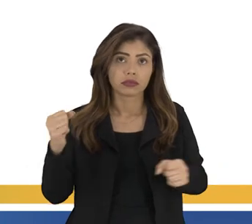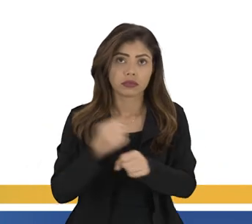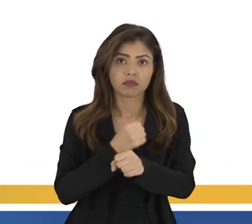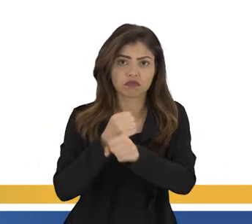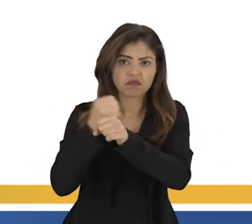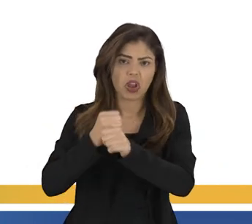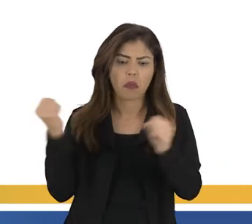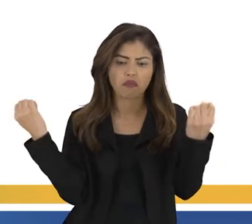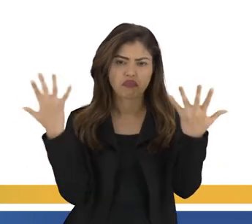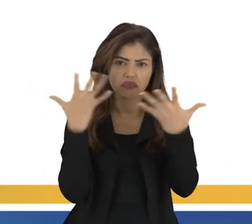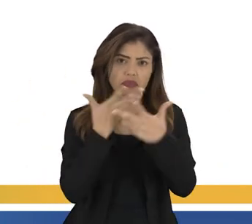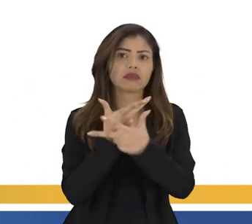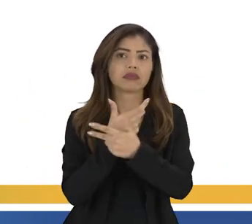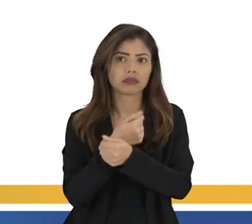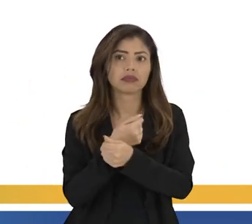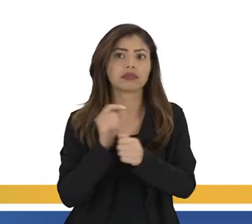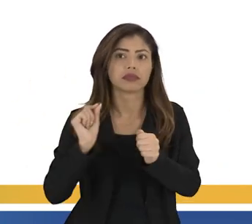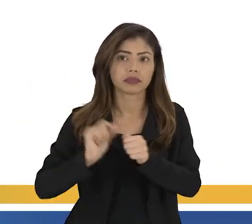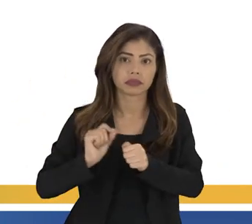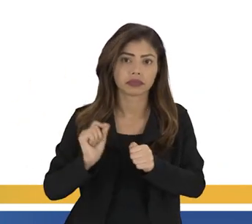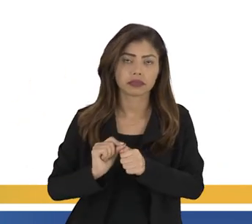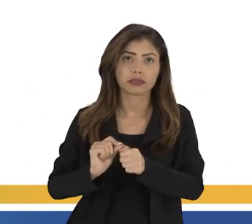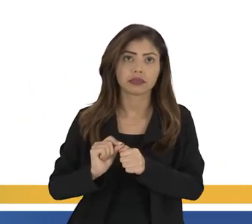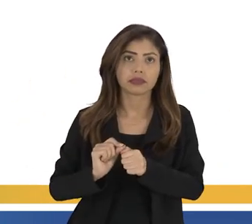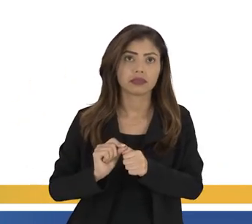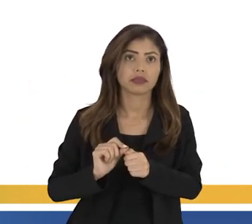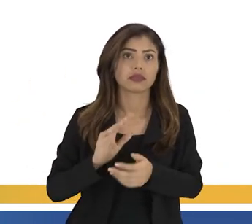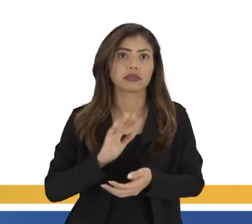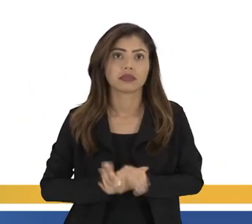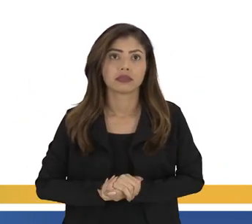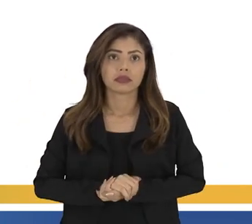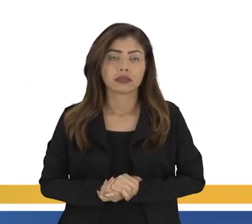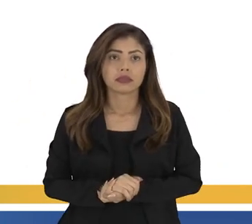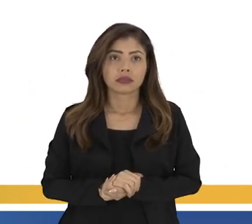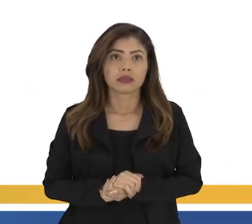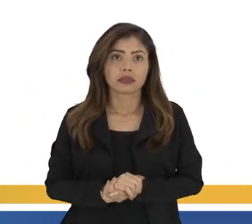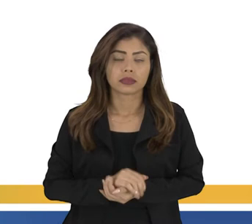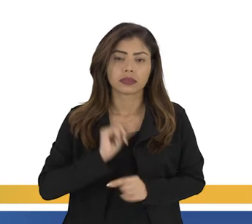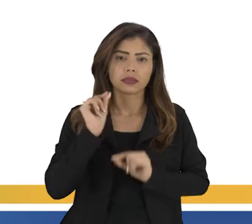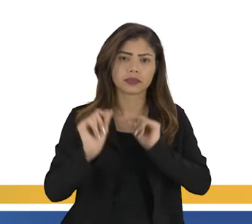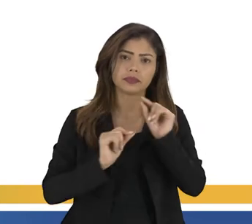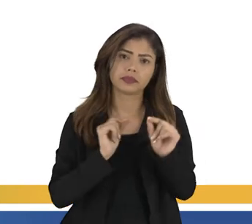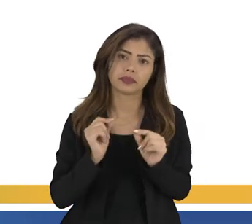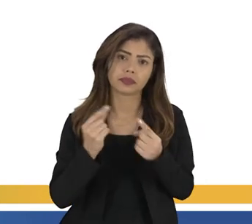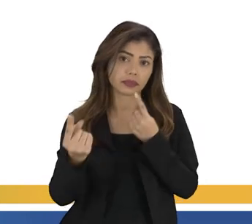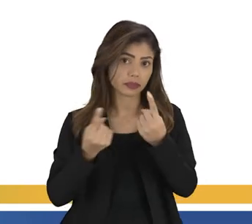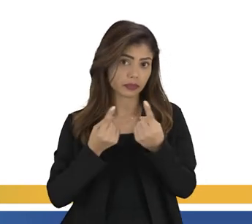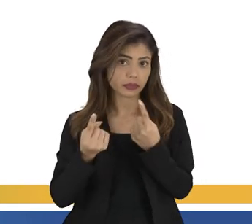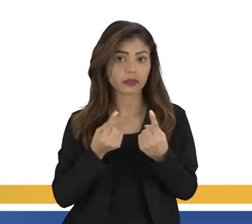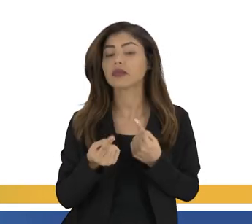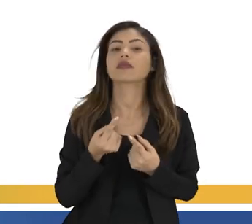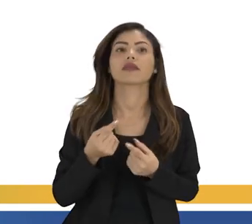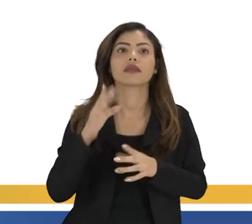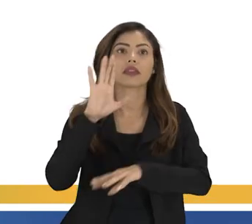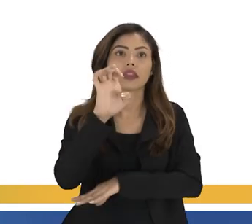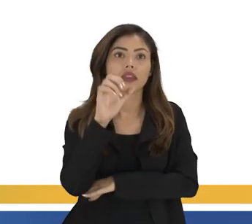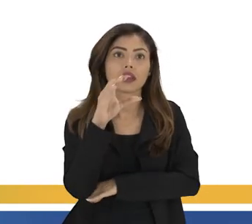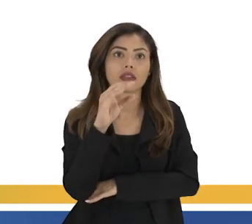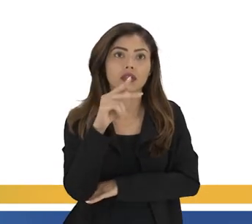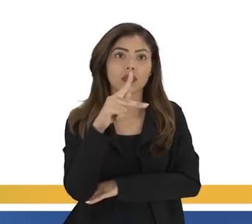construção belíssima foi construída na época de justiniano a com relação à as